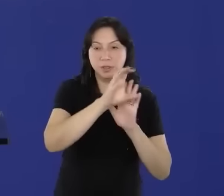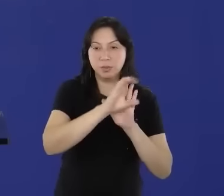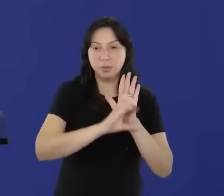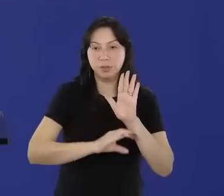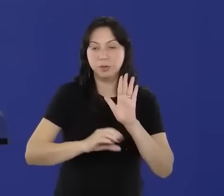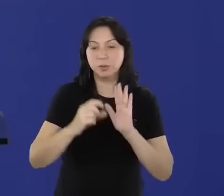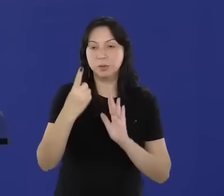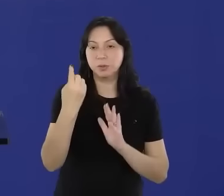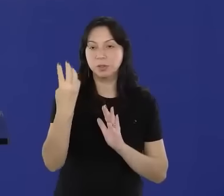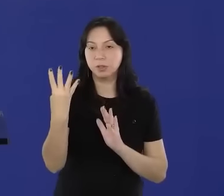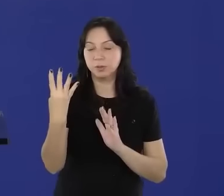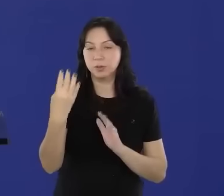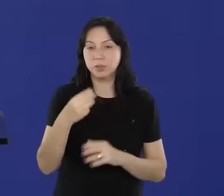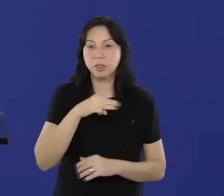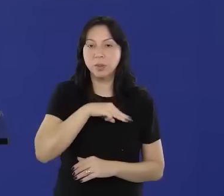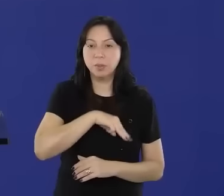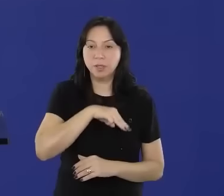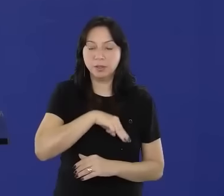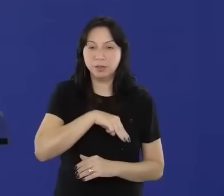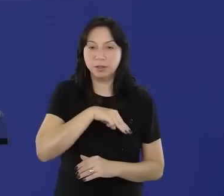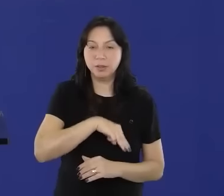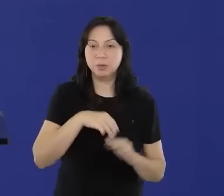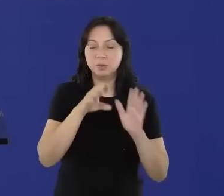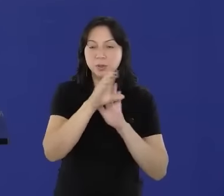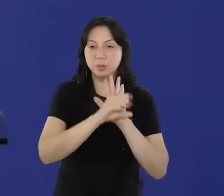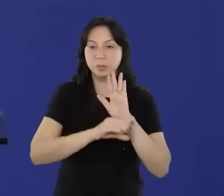14 Mateus Capítulo